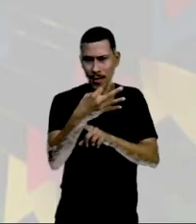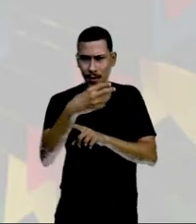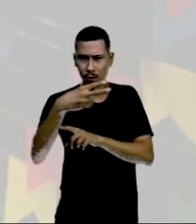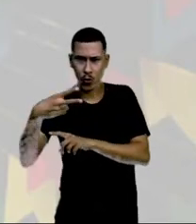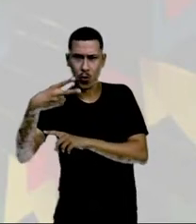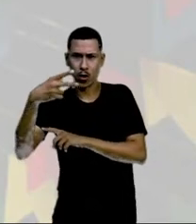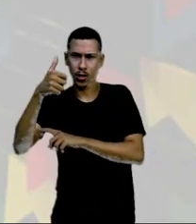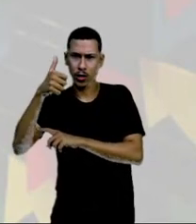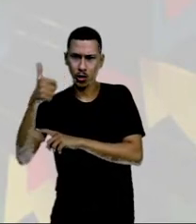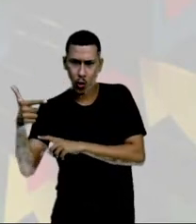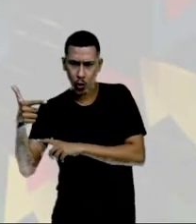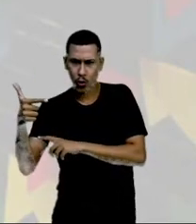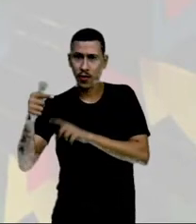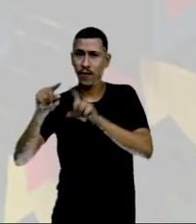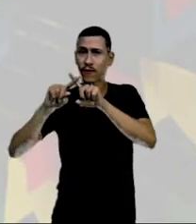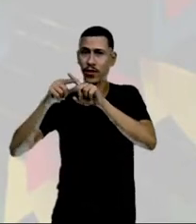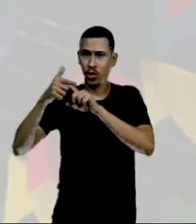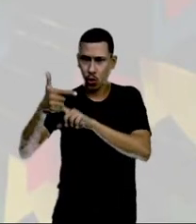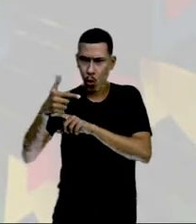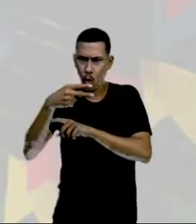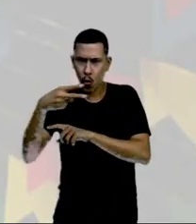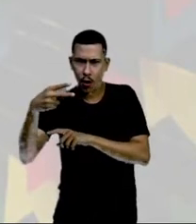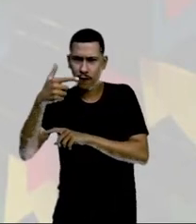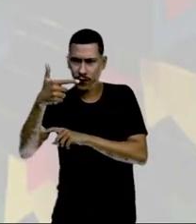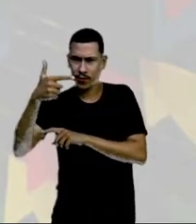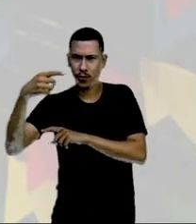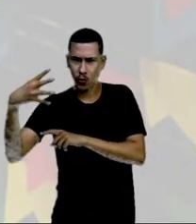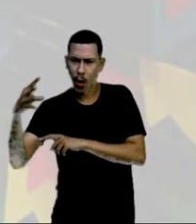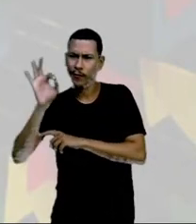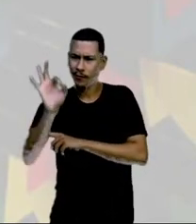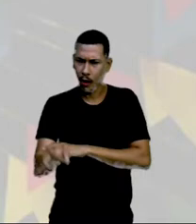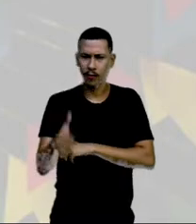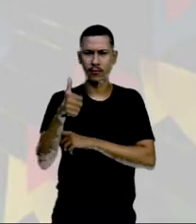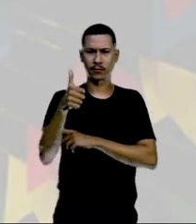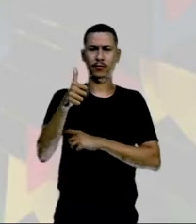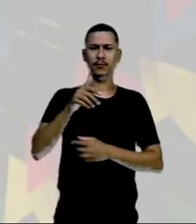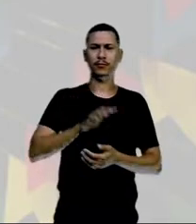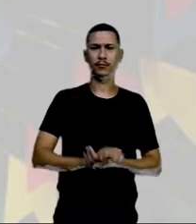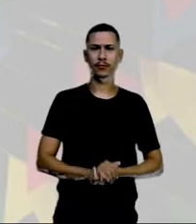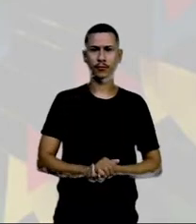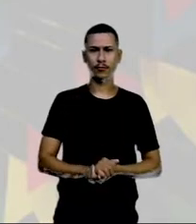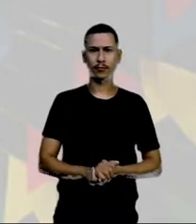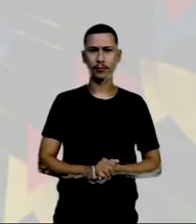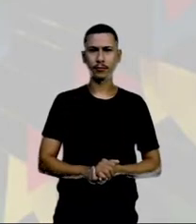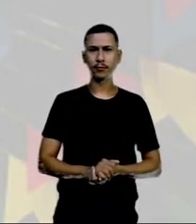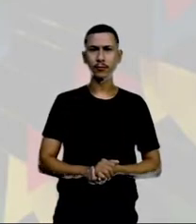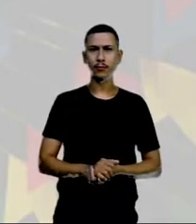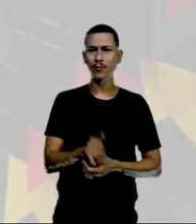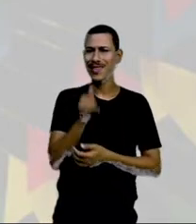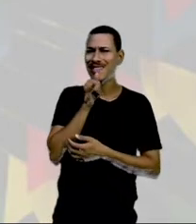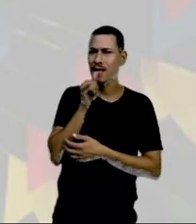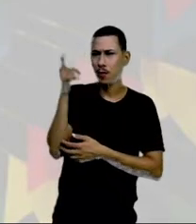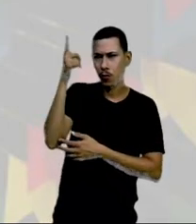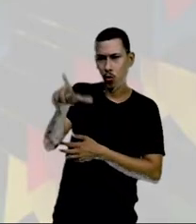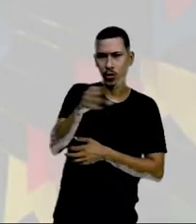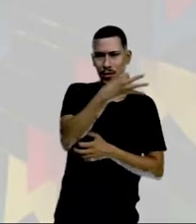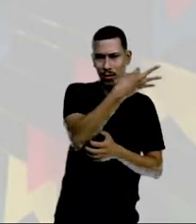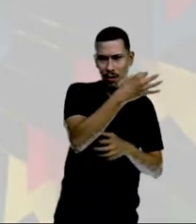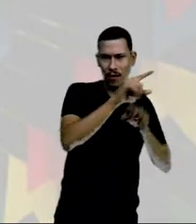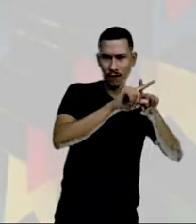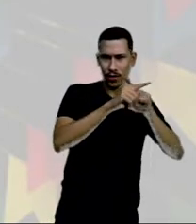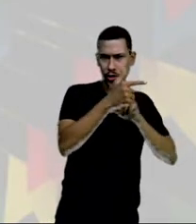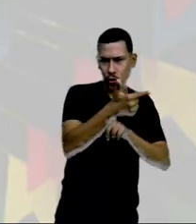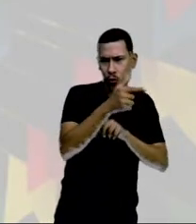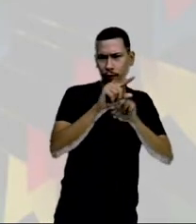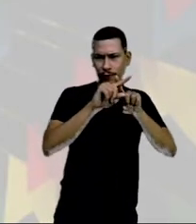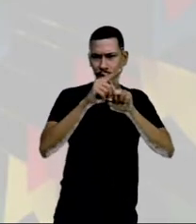12, vezes 2 dá 24. Muito certinho. E mais um exemplo aqui, 3 vezes 2